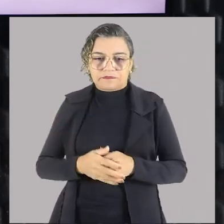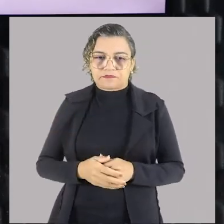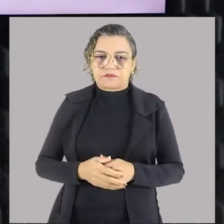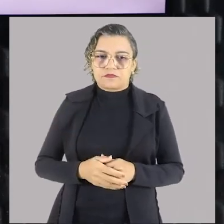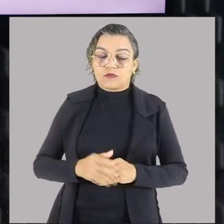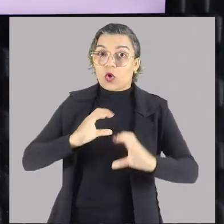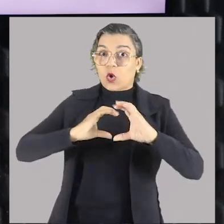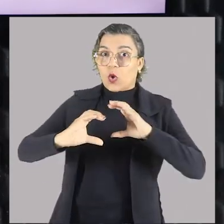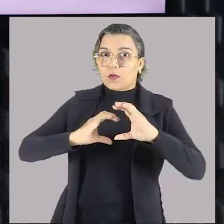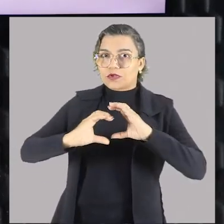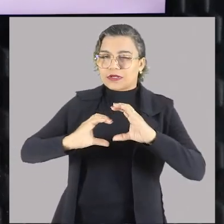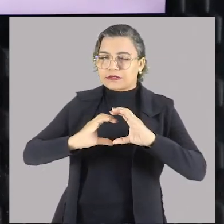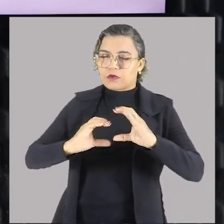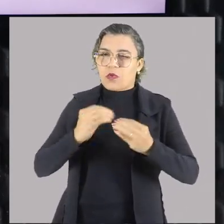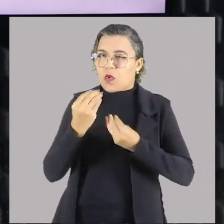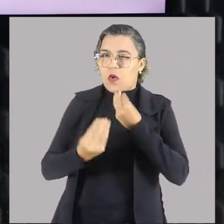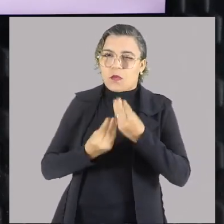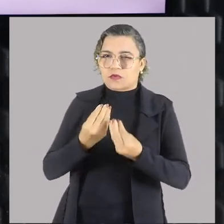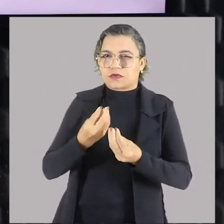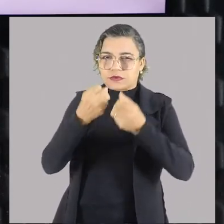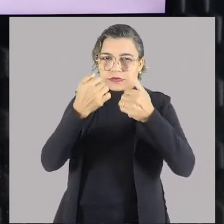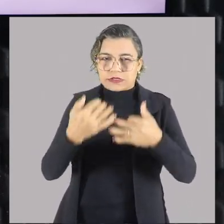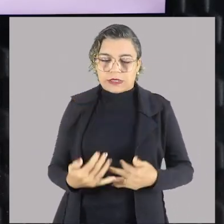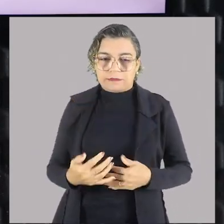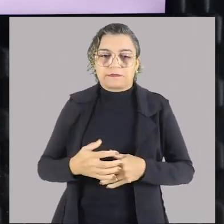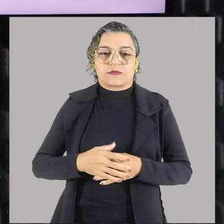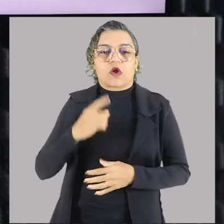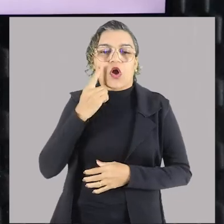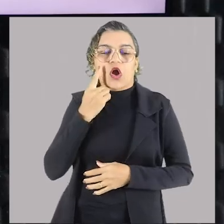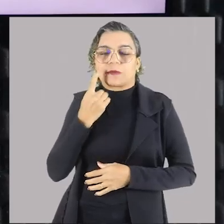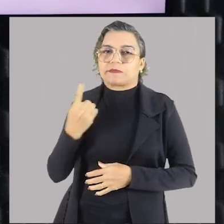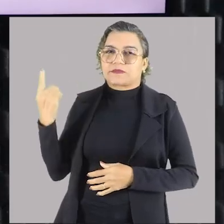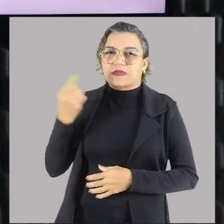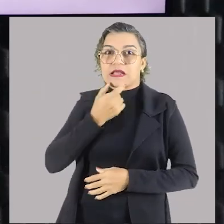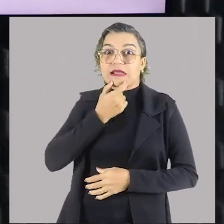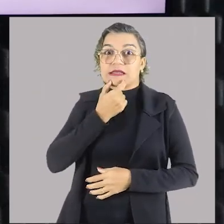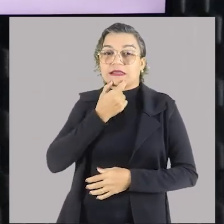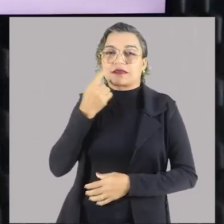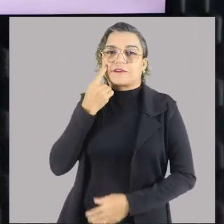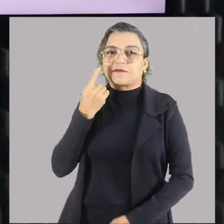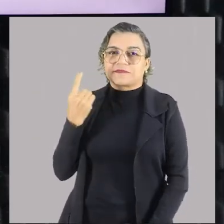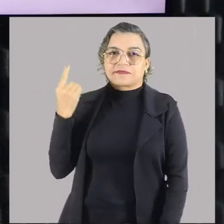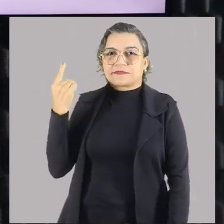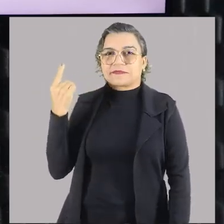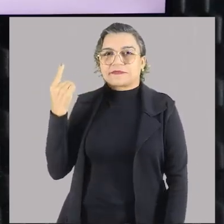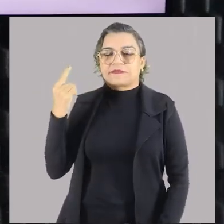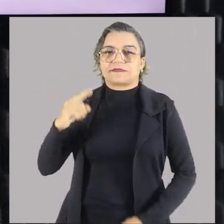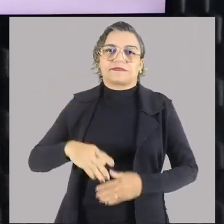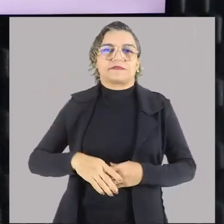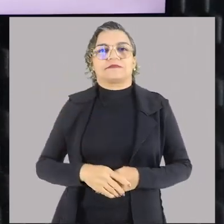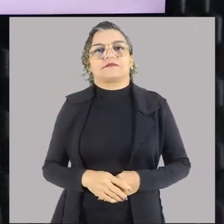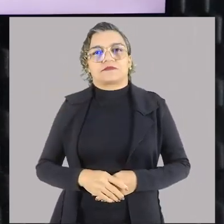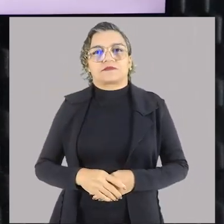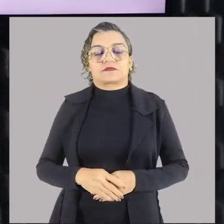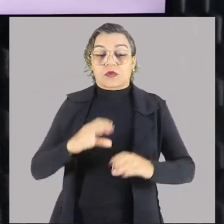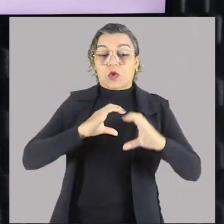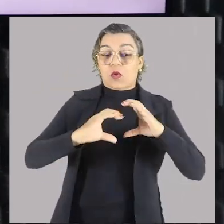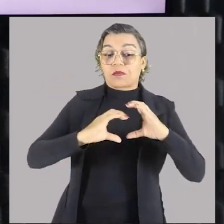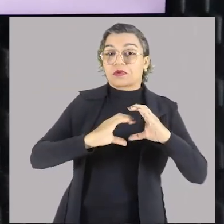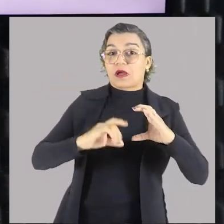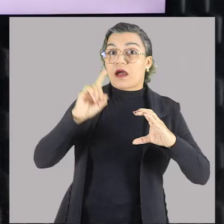uma definição aqui para vocês. Communication is a dynamic process. Comunicação